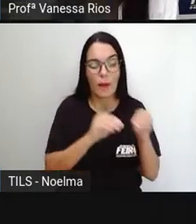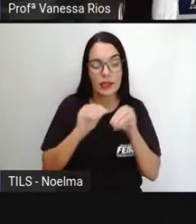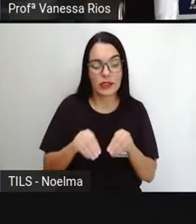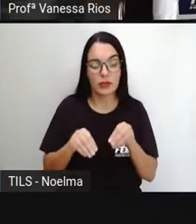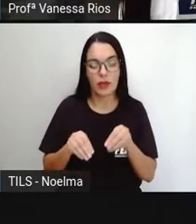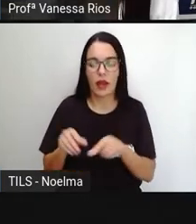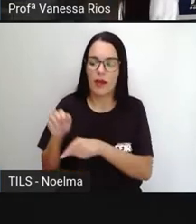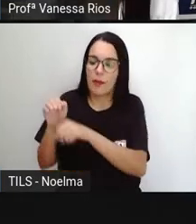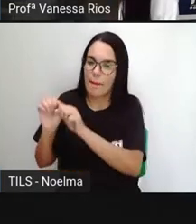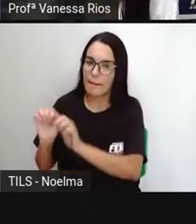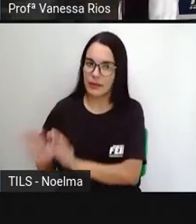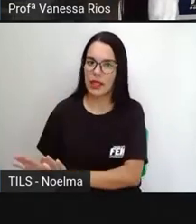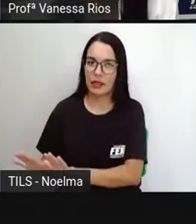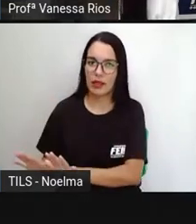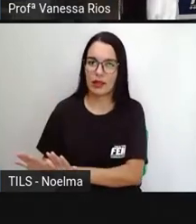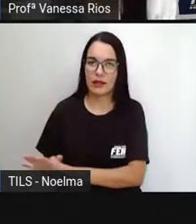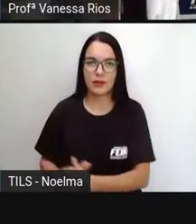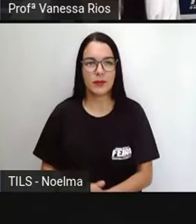sedentarismo.